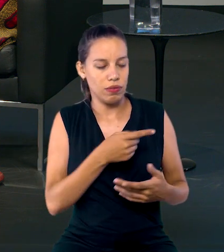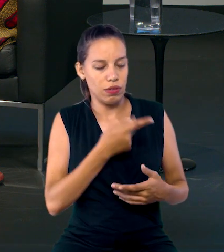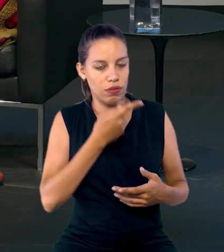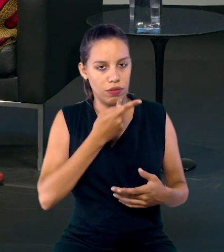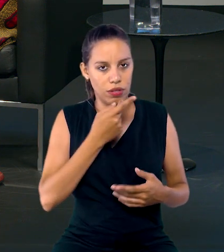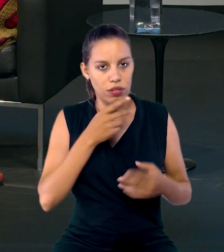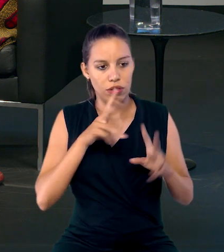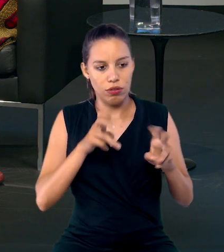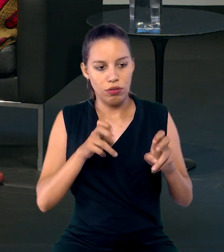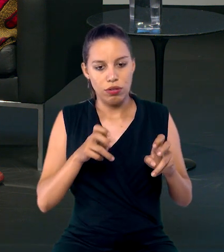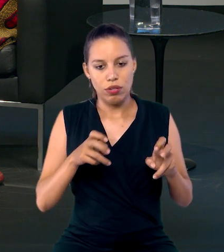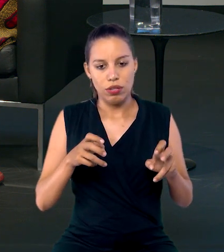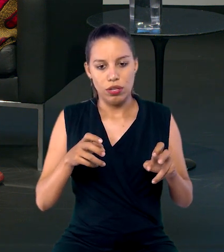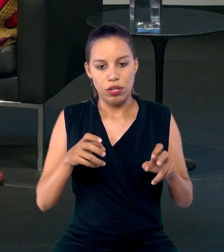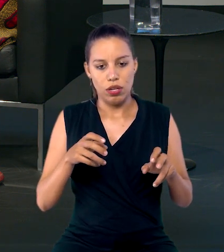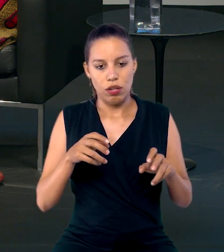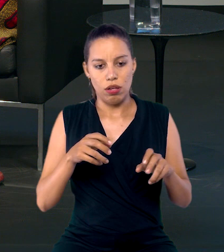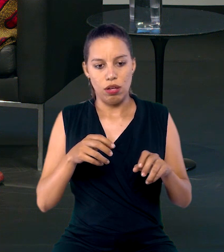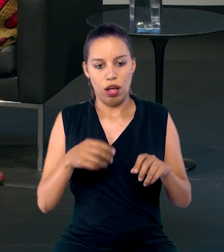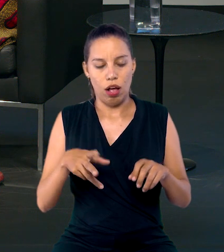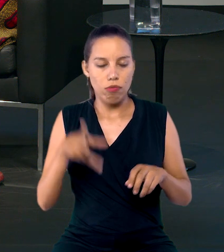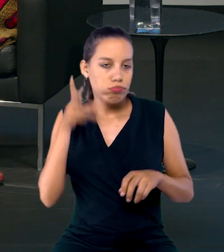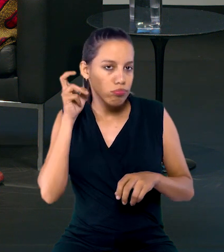você trouxe, vai muito além, né?